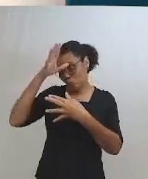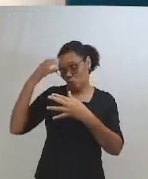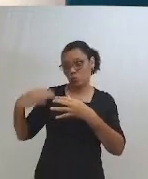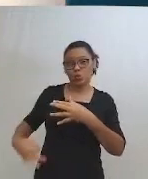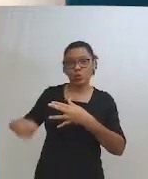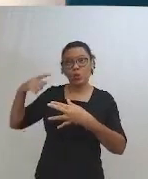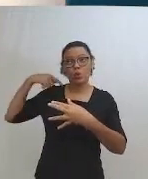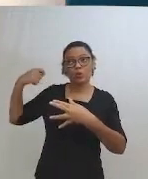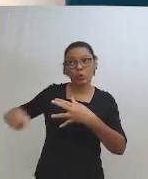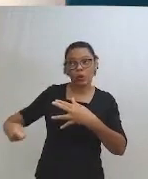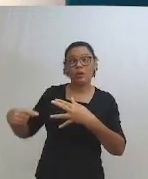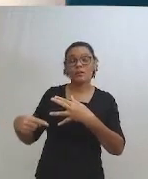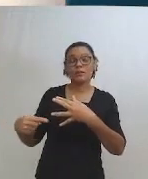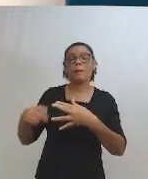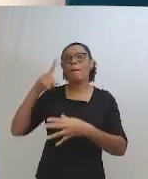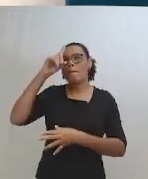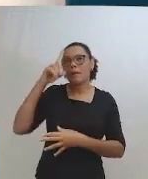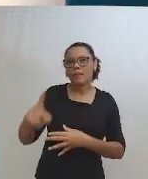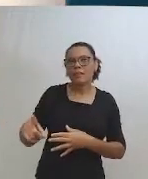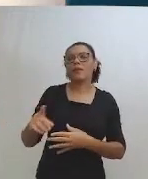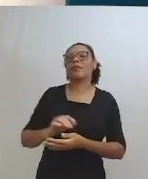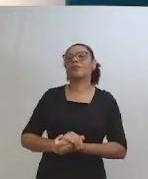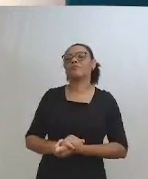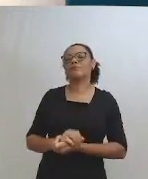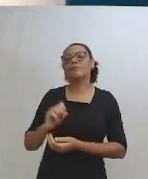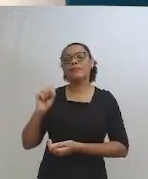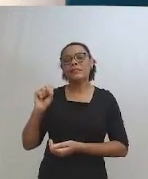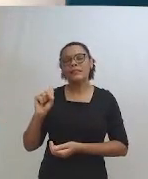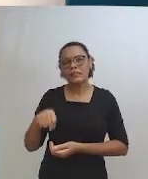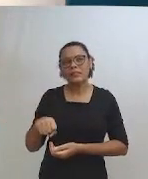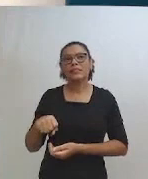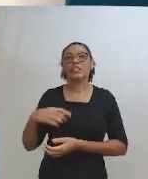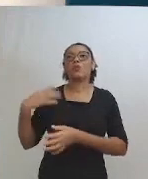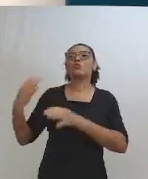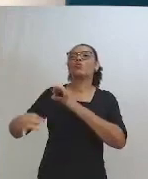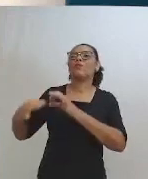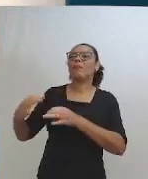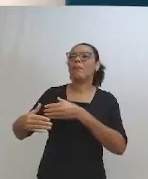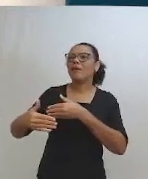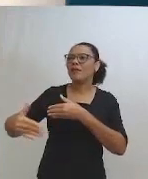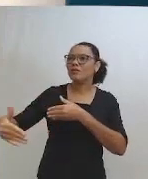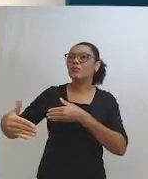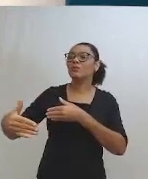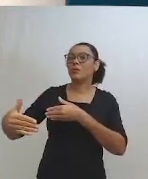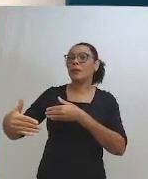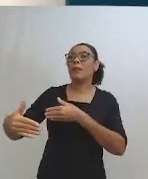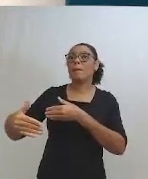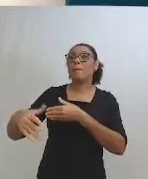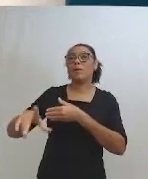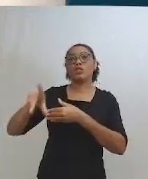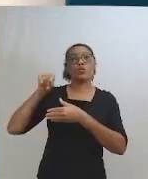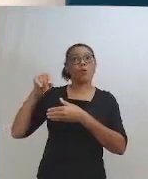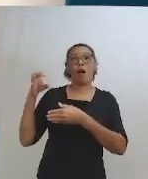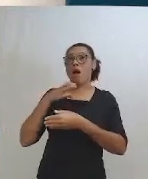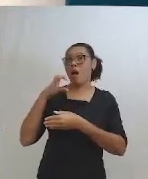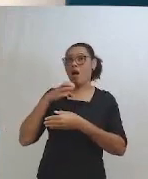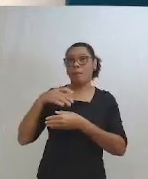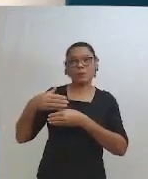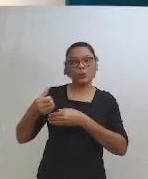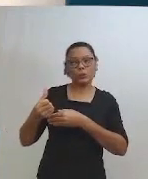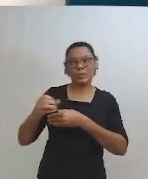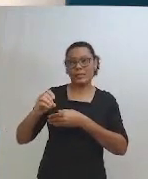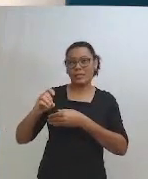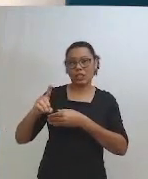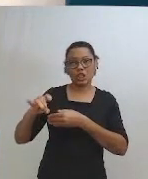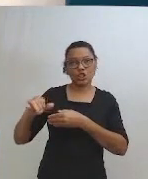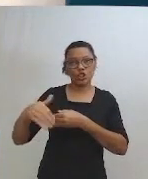determinar que ele seja, que esse julgamento seja realizado no prazo de 60 dias. Então, com essas